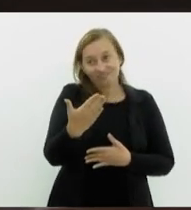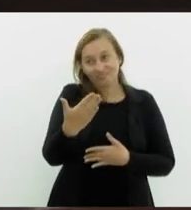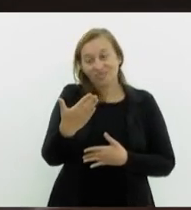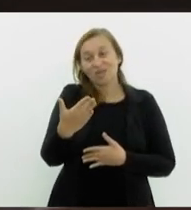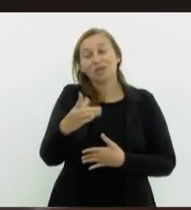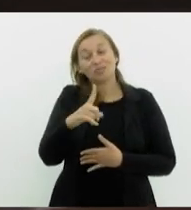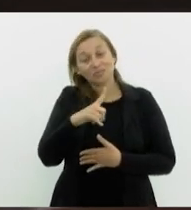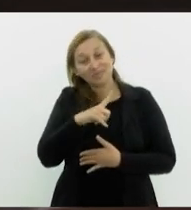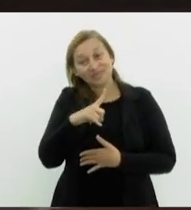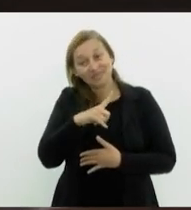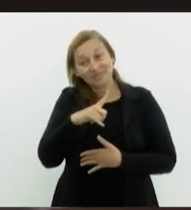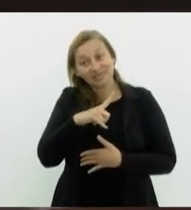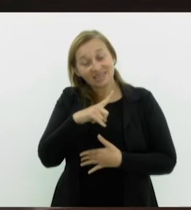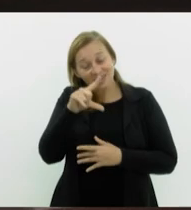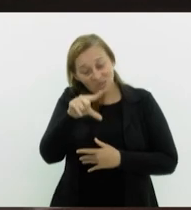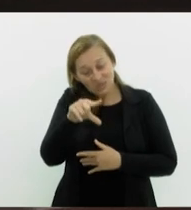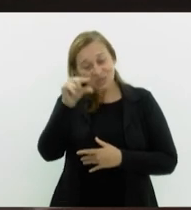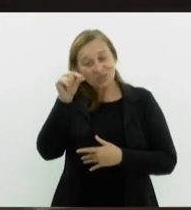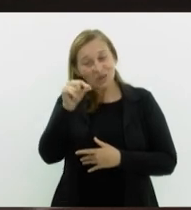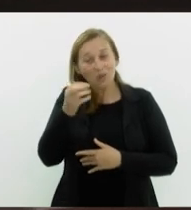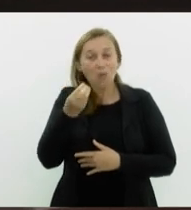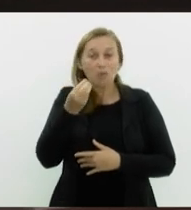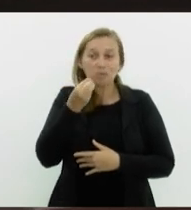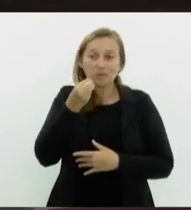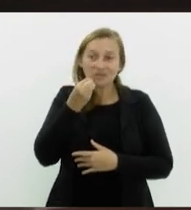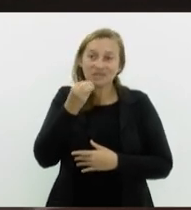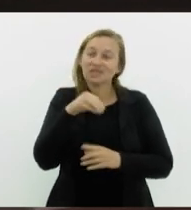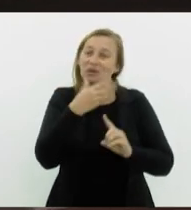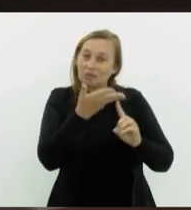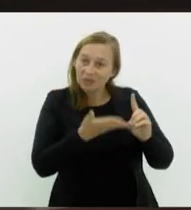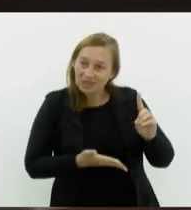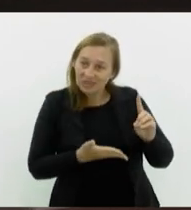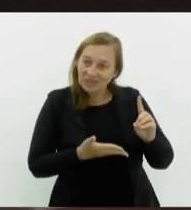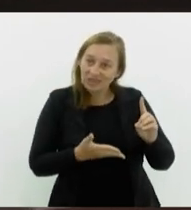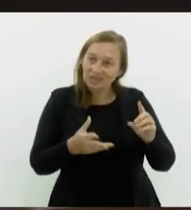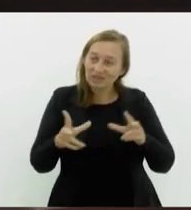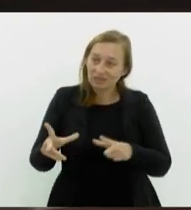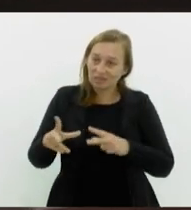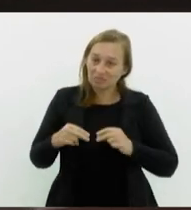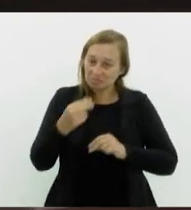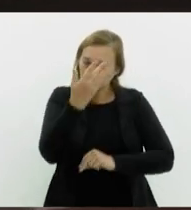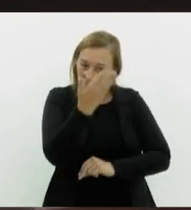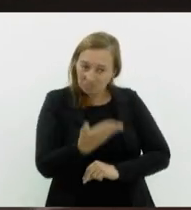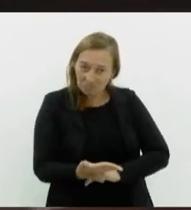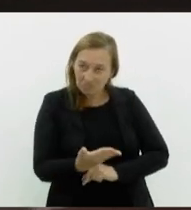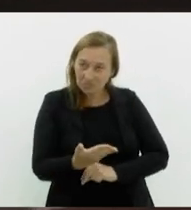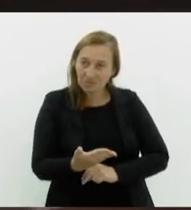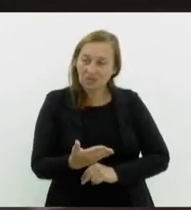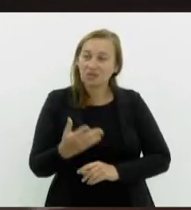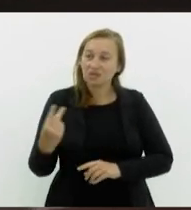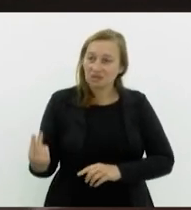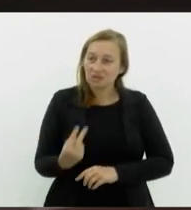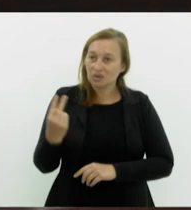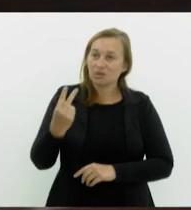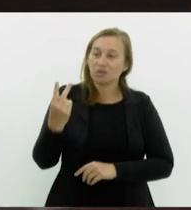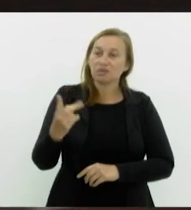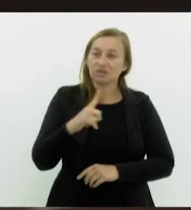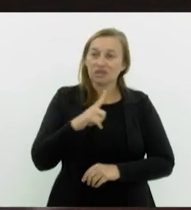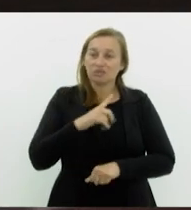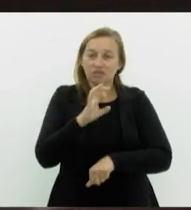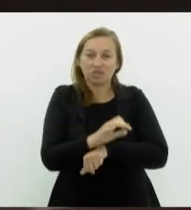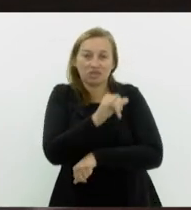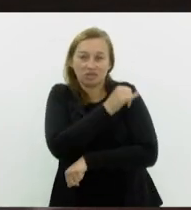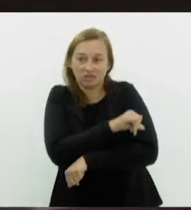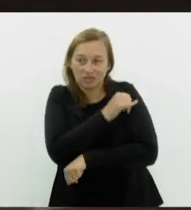ter escolhido e ter a oportunidade de homenagear uma pessoa digna, uma pessoa honesta, que honra o nosso estado do Rio de